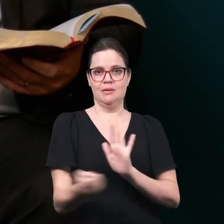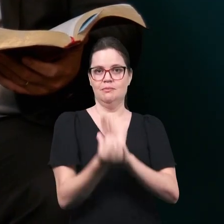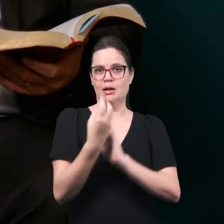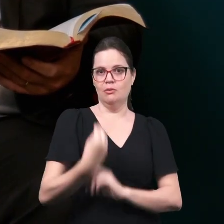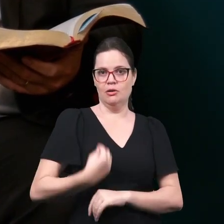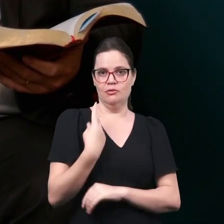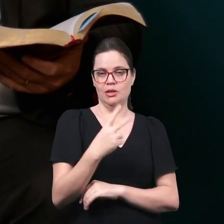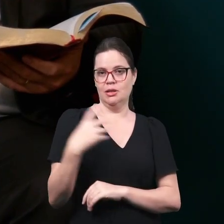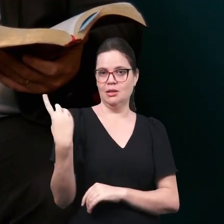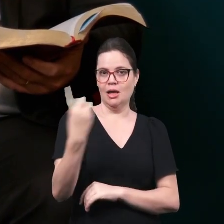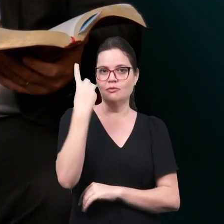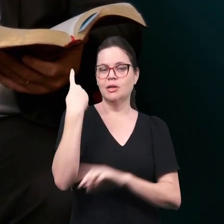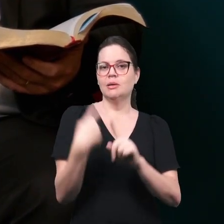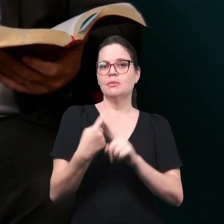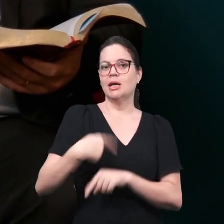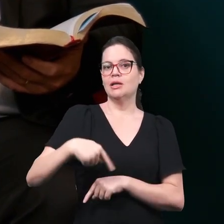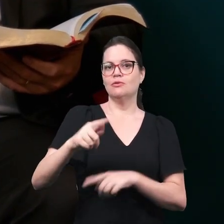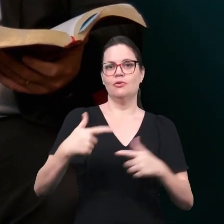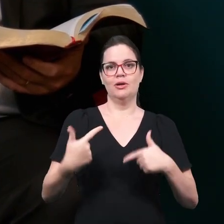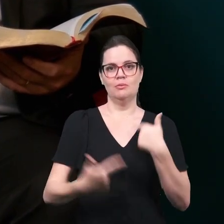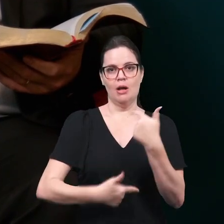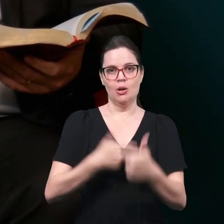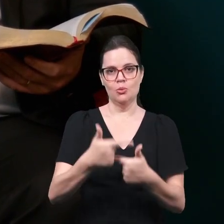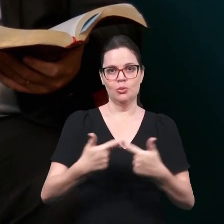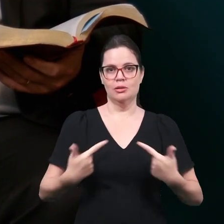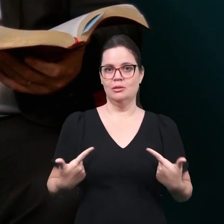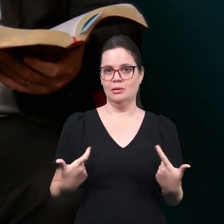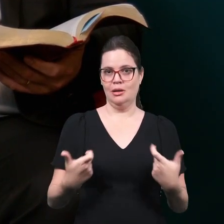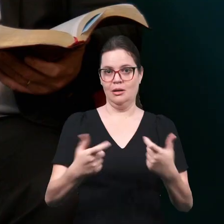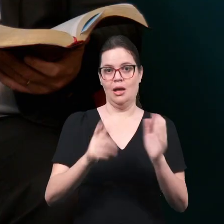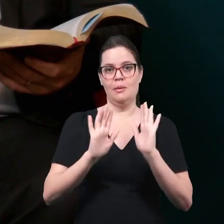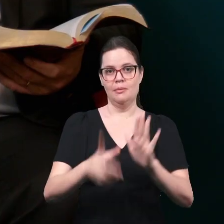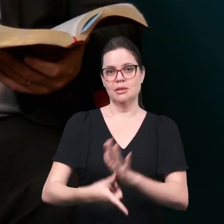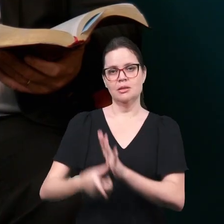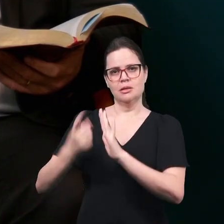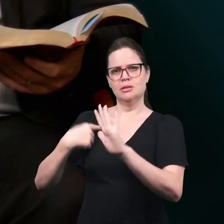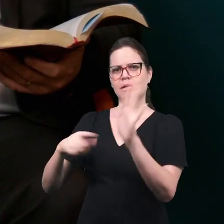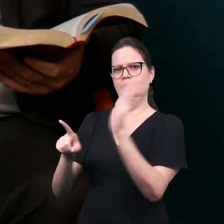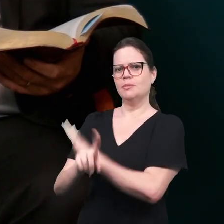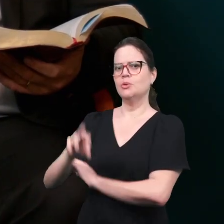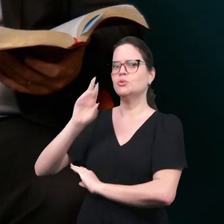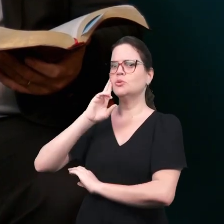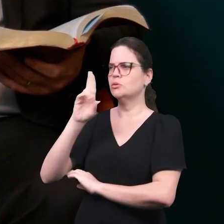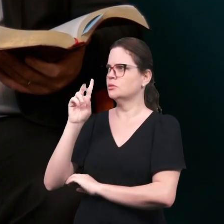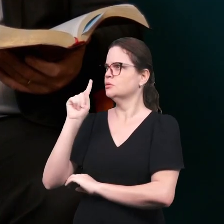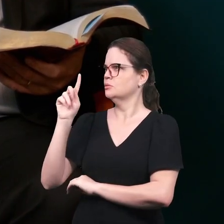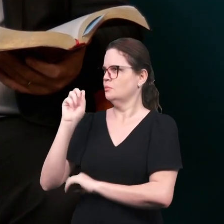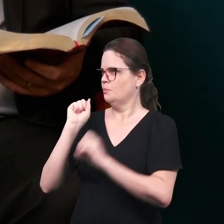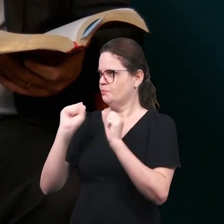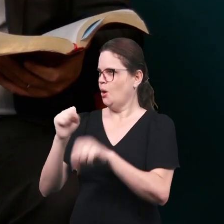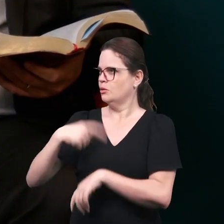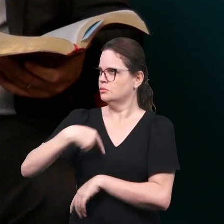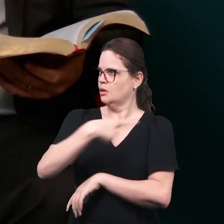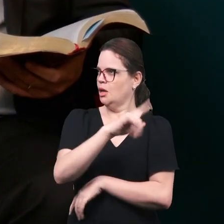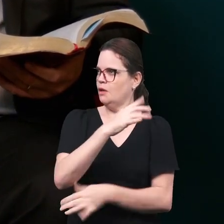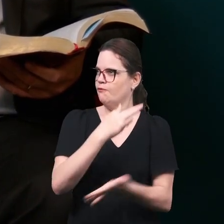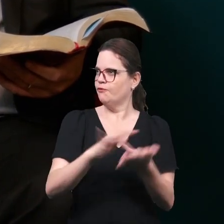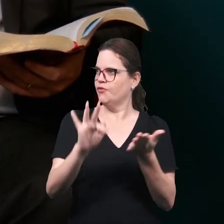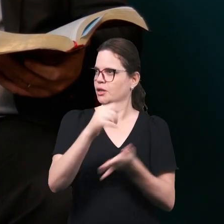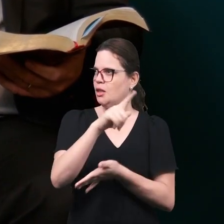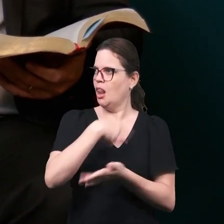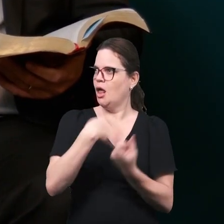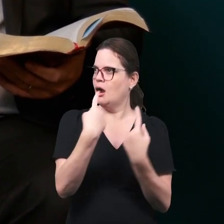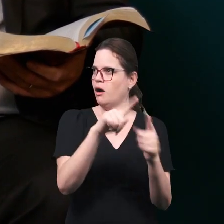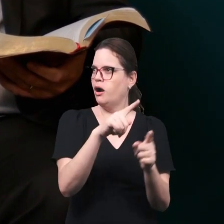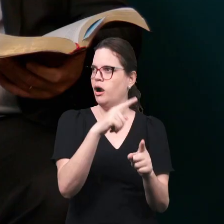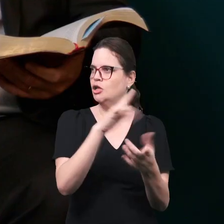uma batalha que ele estava enfrentando, e ele consultou o Senhor se ele deveria ir atrás dos seus